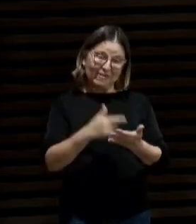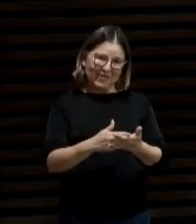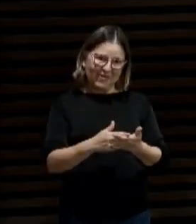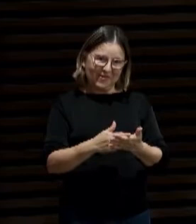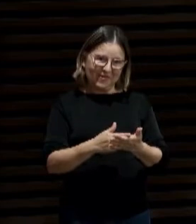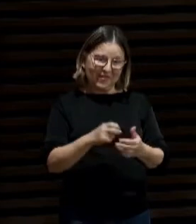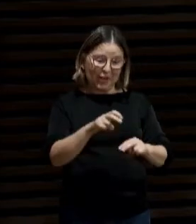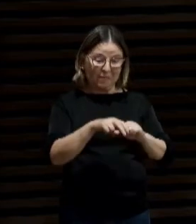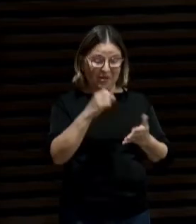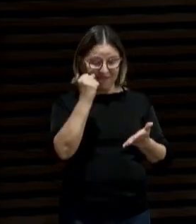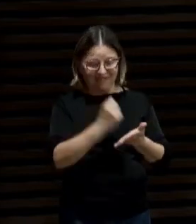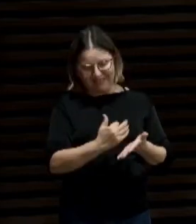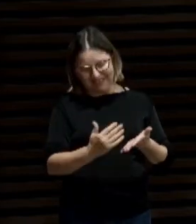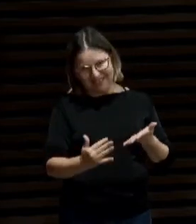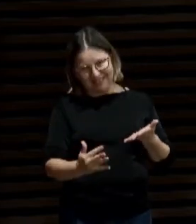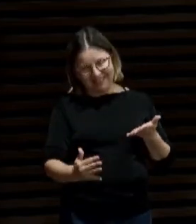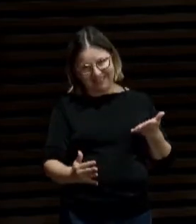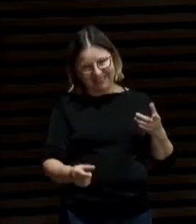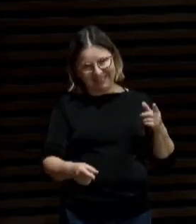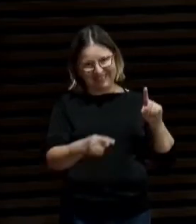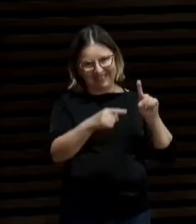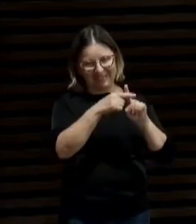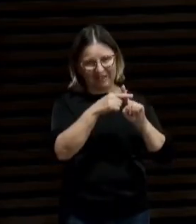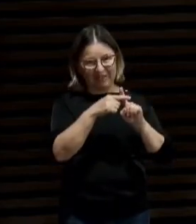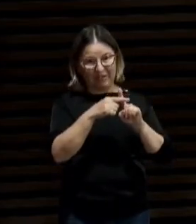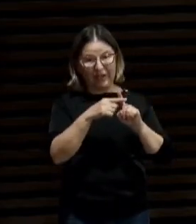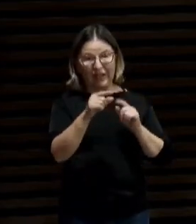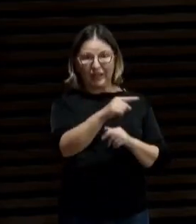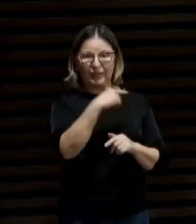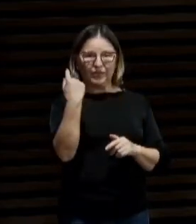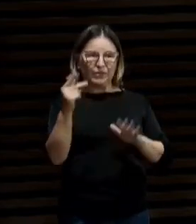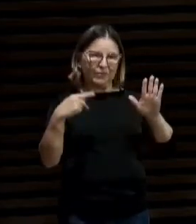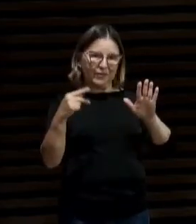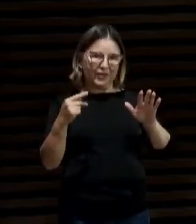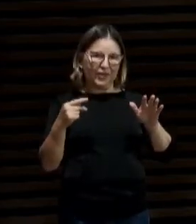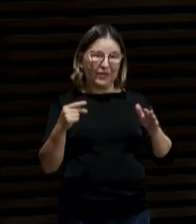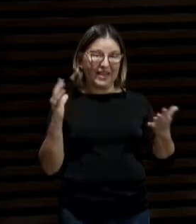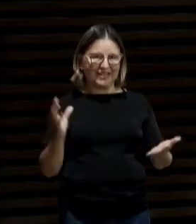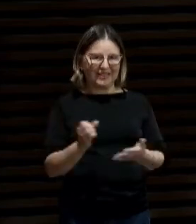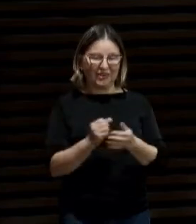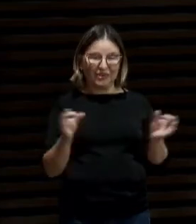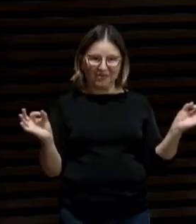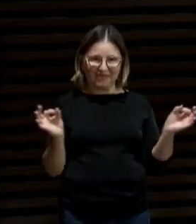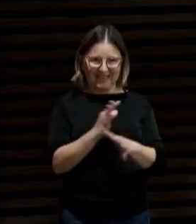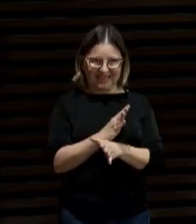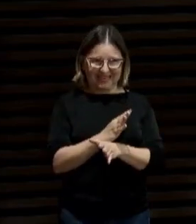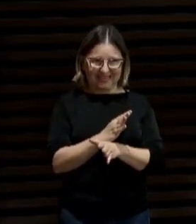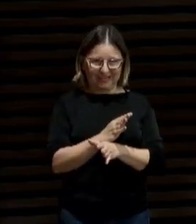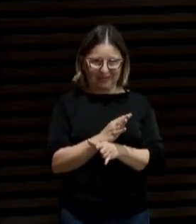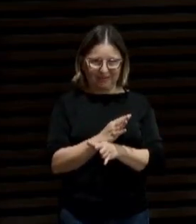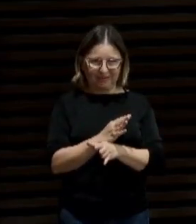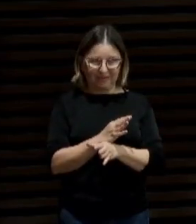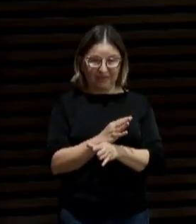Cristo naquela cruz. Nos prometeu uma salvação completa, mas essa salvação ainda não está completada. Ele